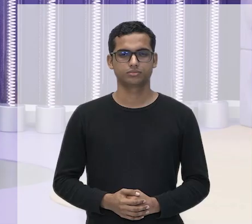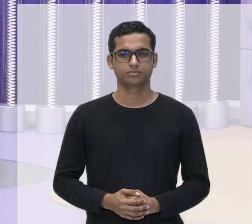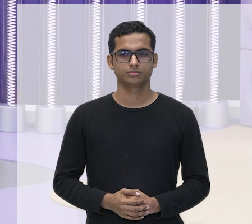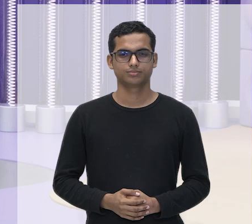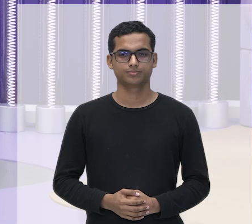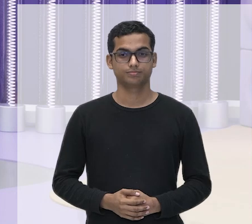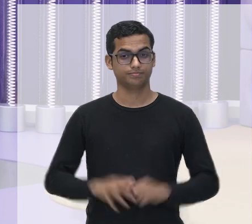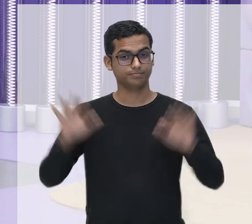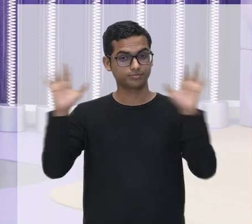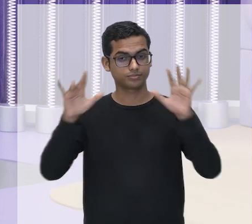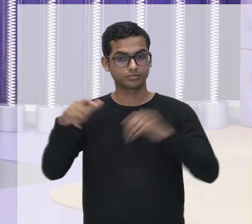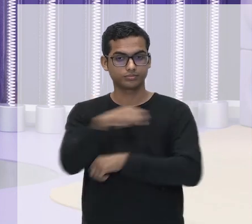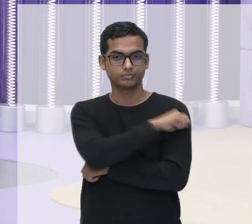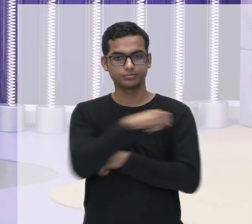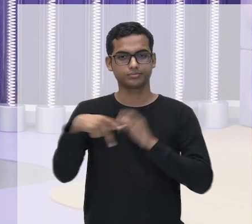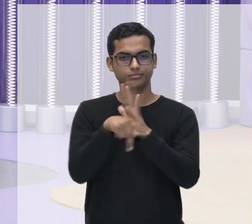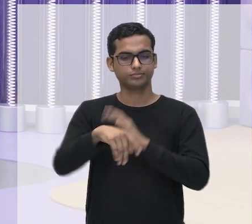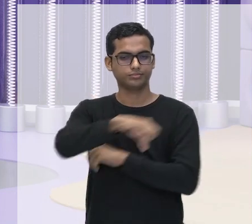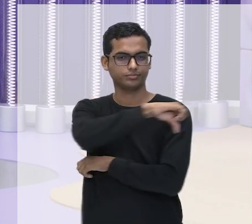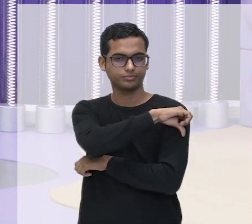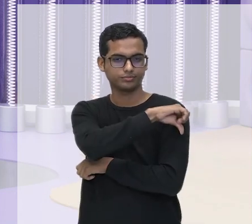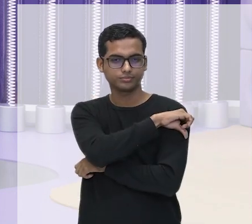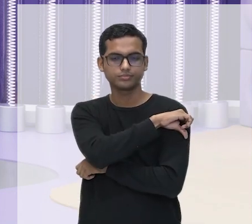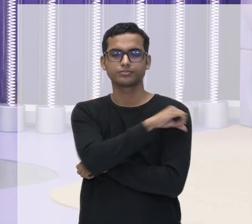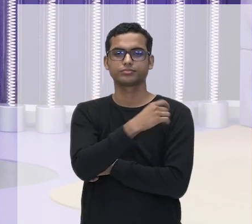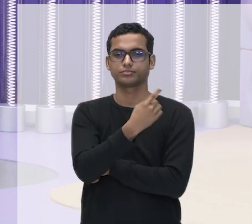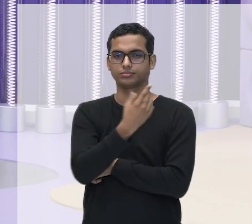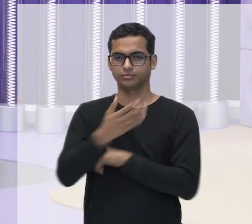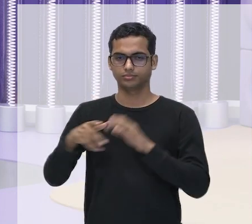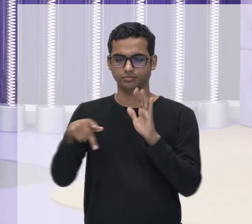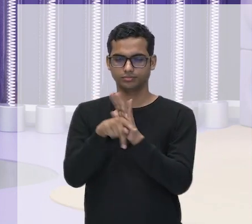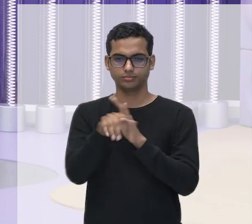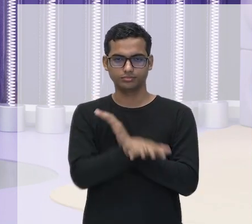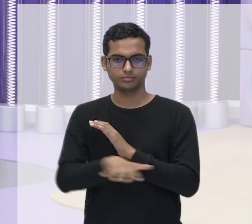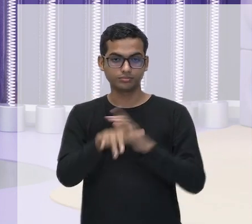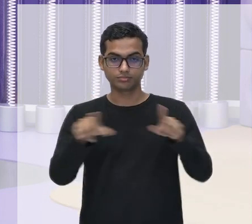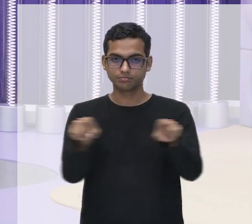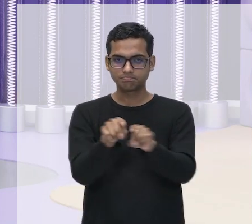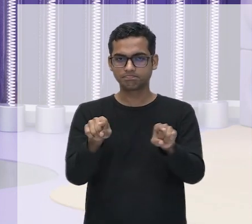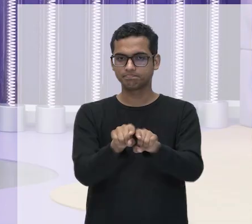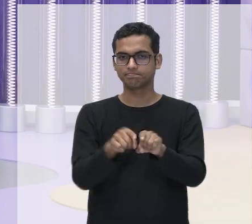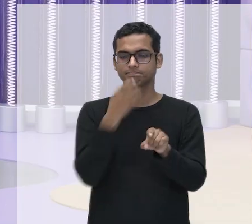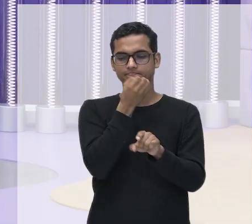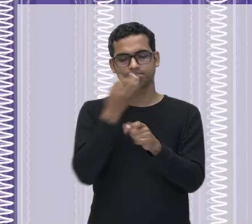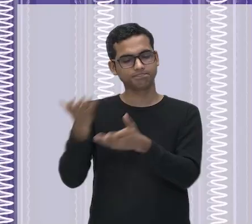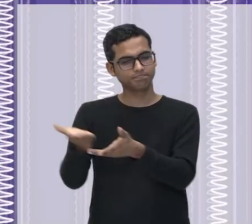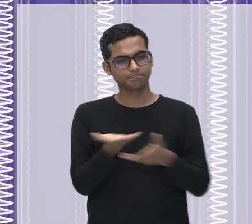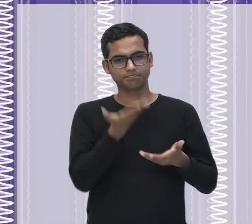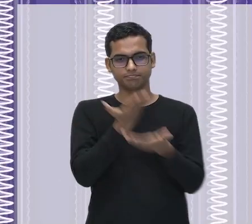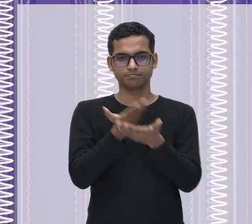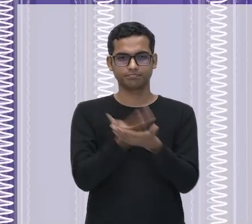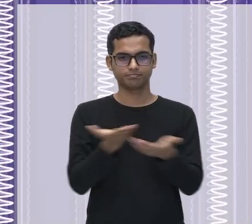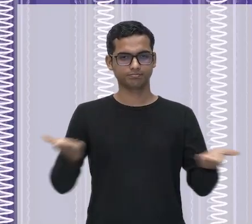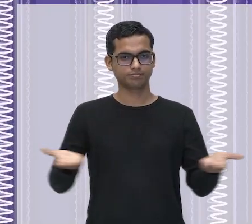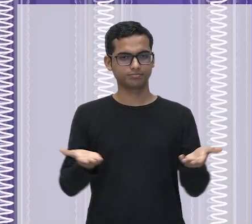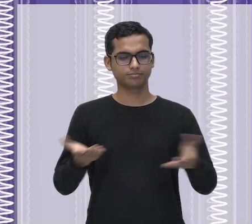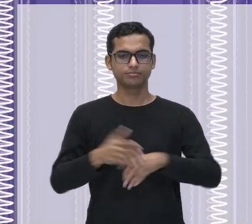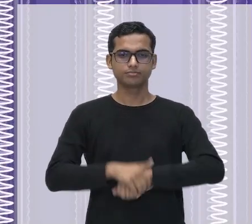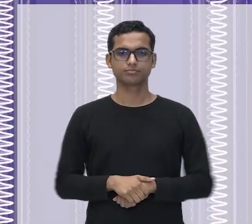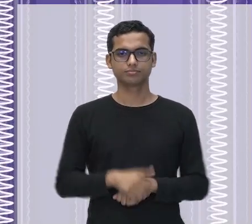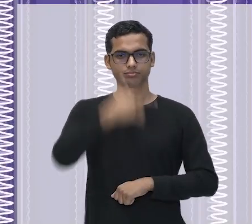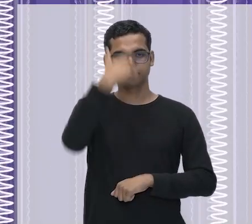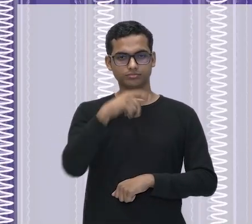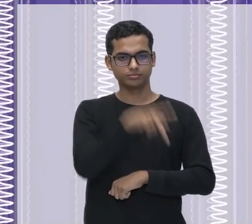Olá, alunos do 9º ano do Ensino Fundamental. Sejam bem-vindos a mais uma aula. Eu